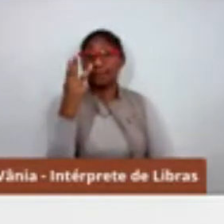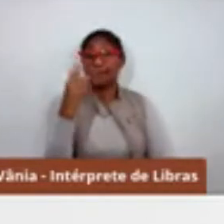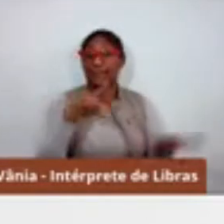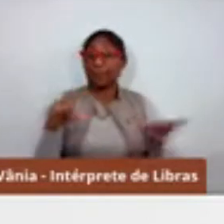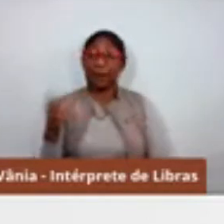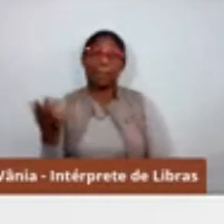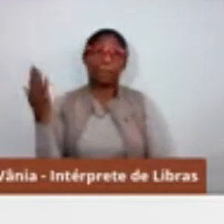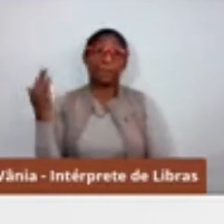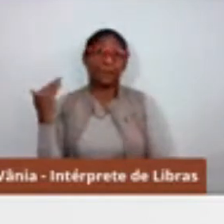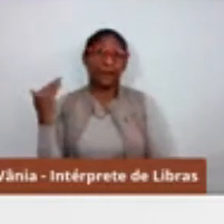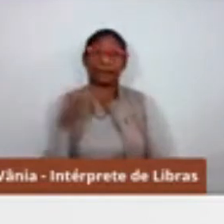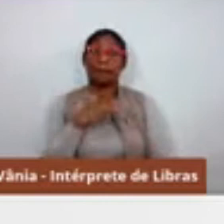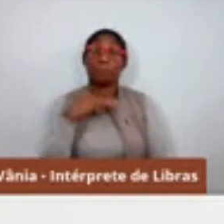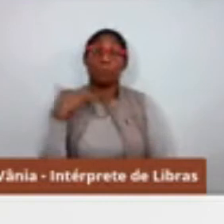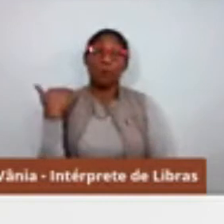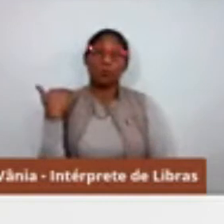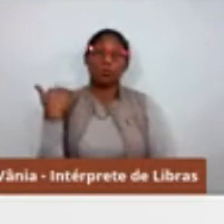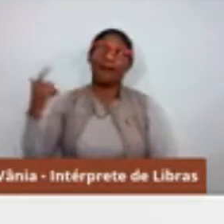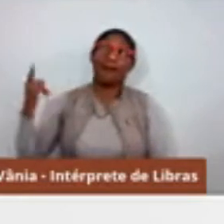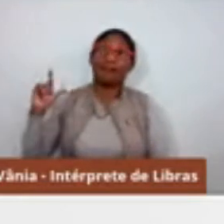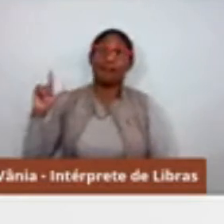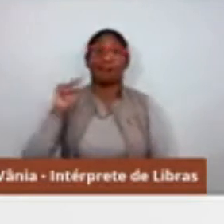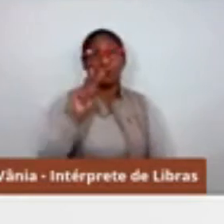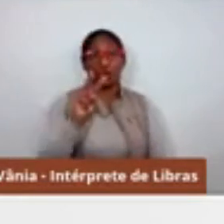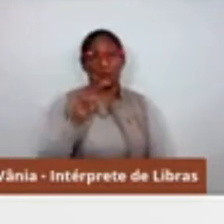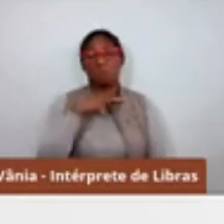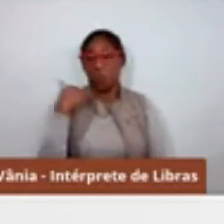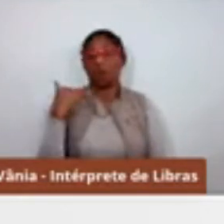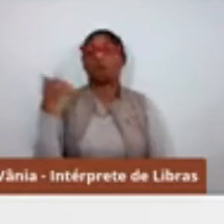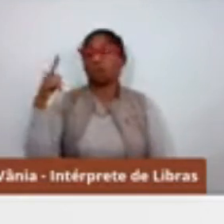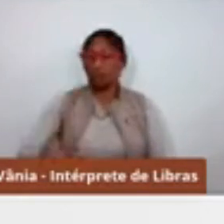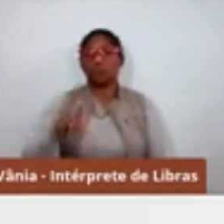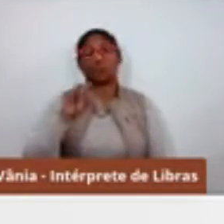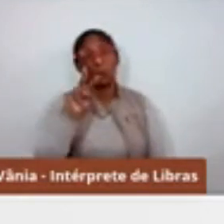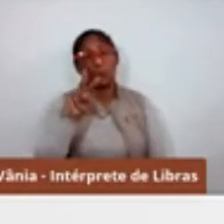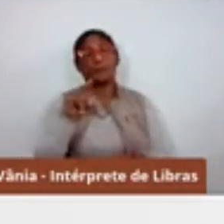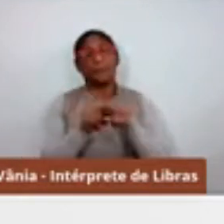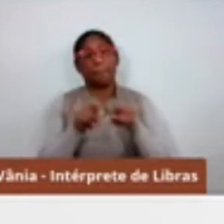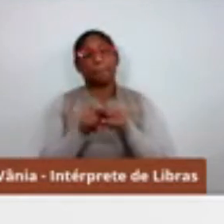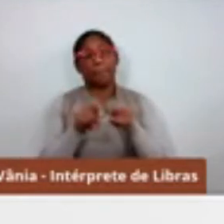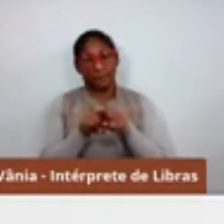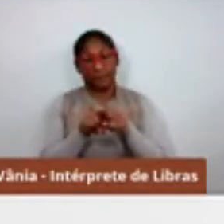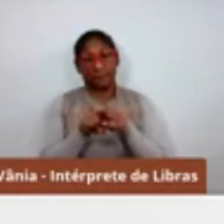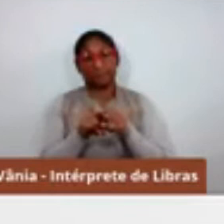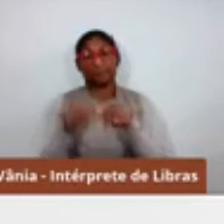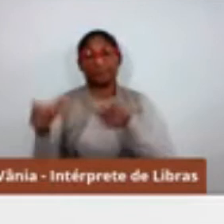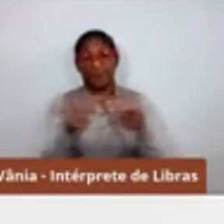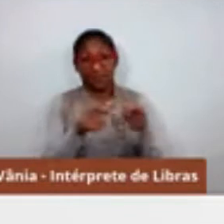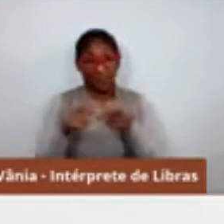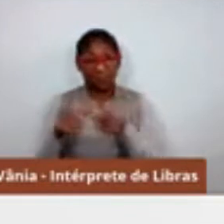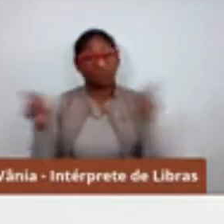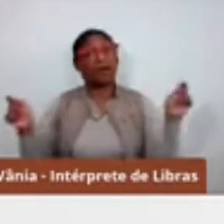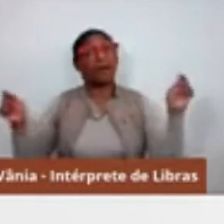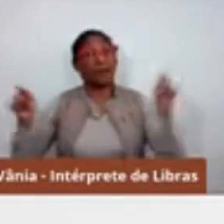óbitos permaneceu estável, eram 2 óbitos, permaneceram em 2 óbitos. Então, esses dados agregados, a macro-região também tem uma capacidade que